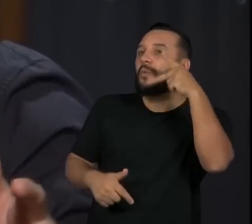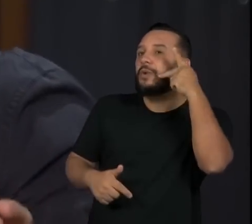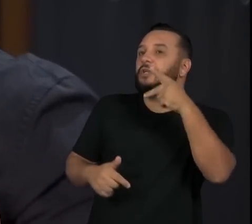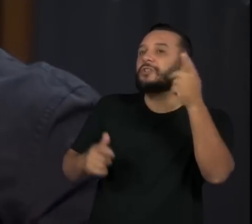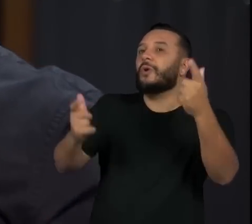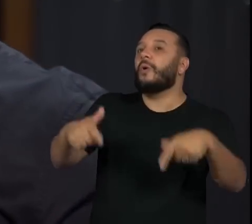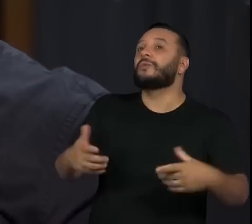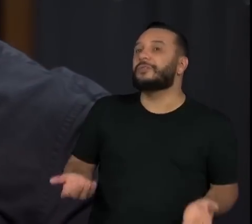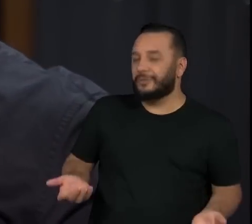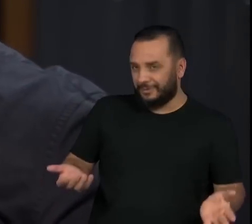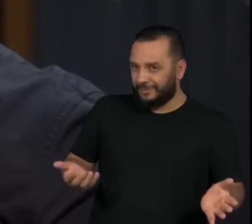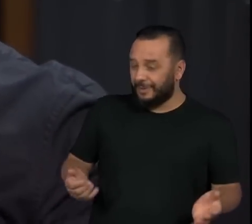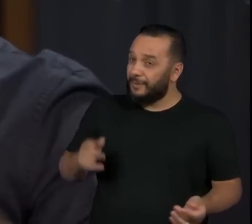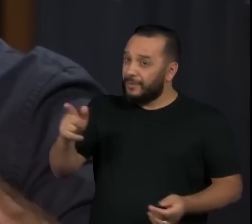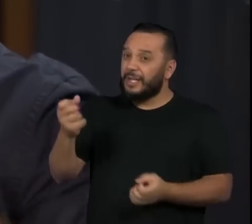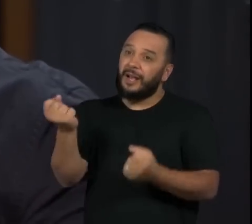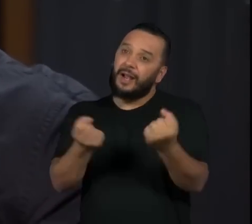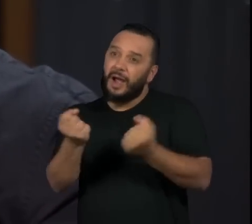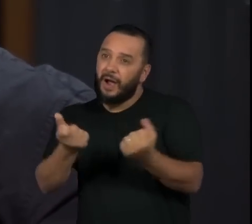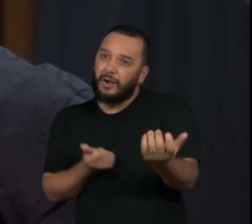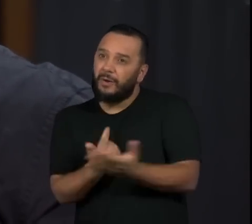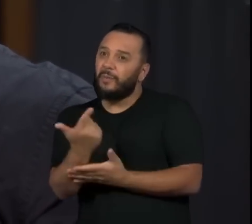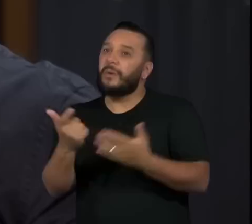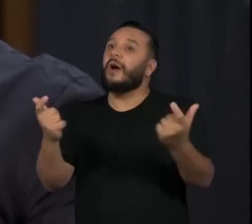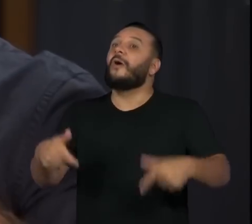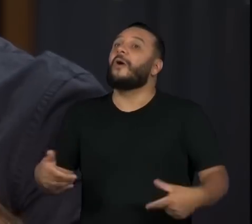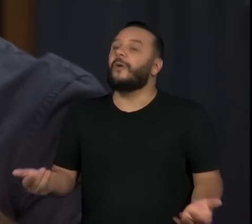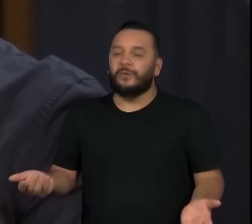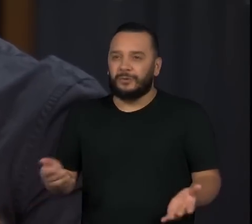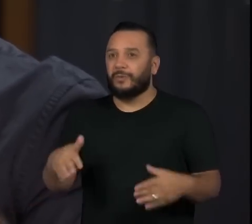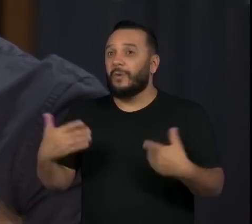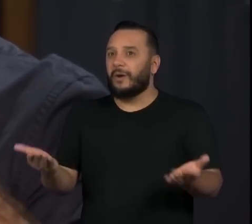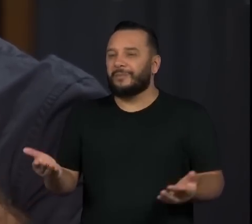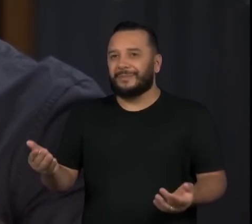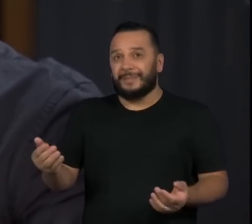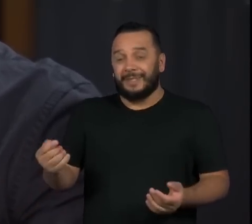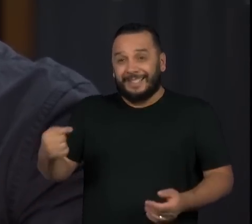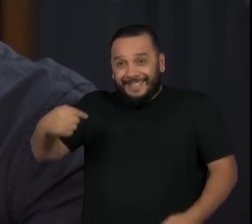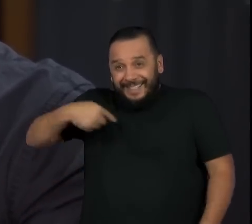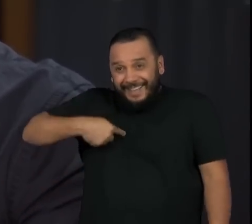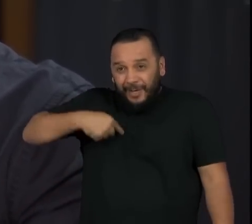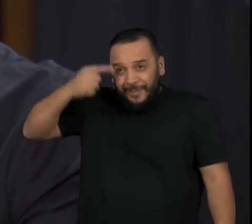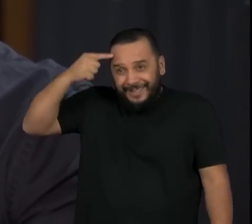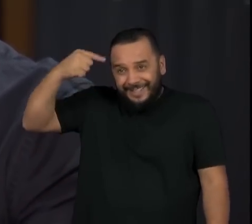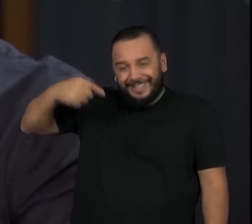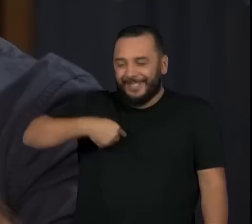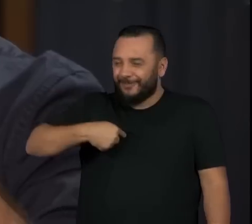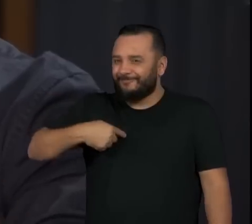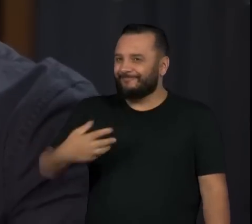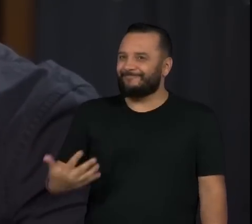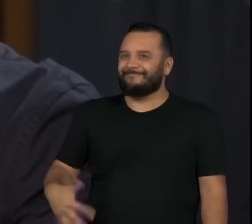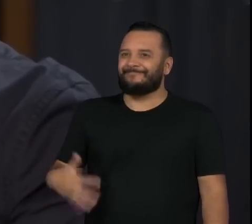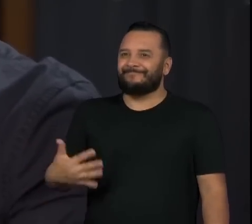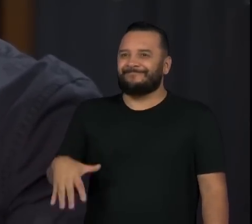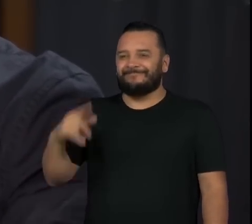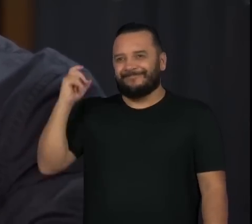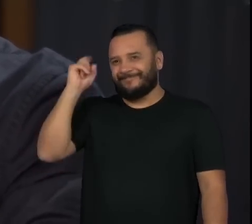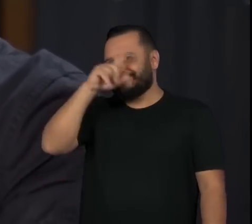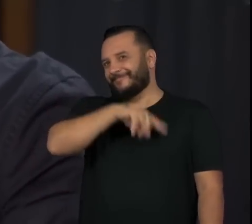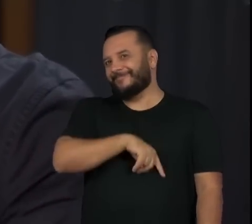carro que você vai conseguir comprar. E quando eu penso onde eu quero chegar, eu penso num